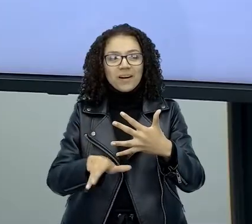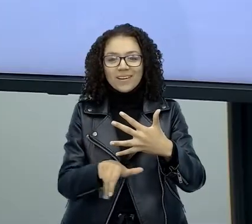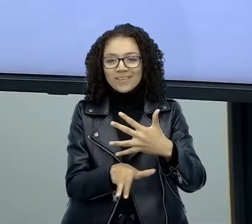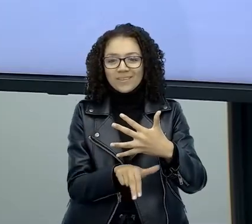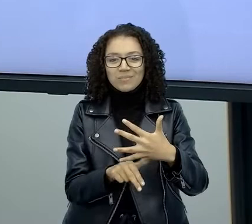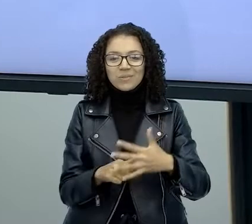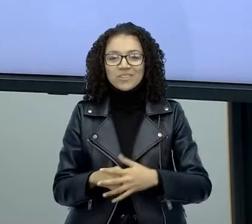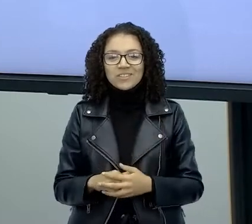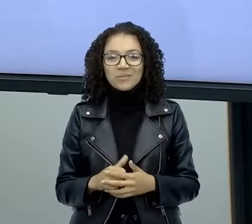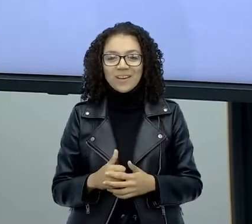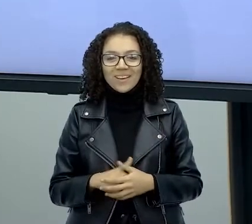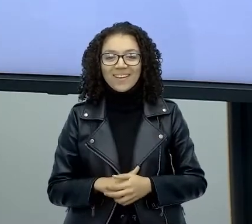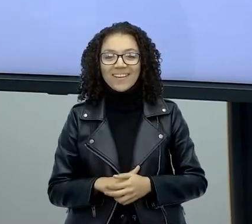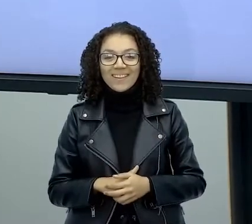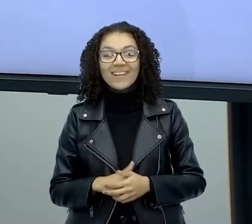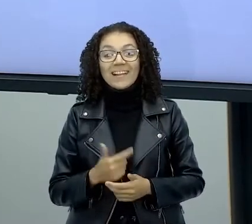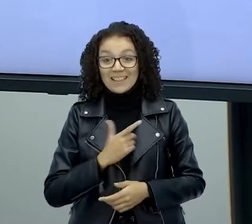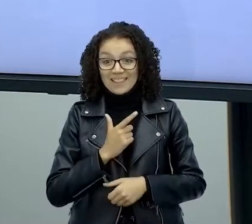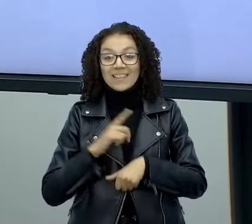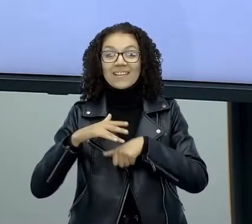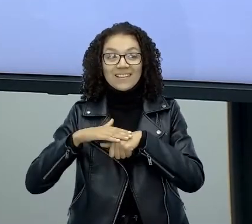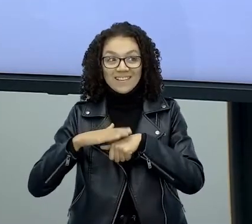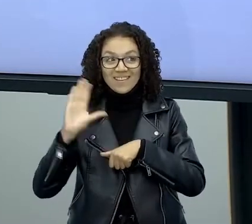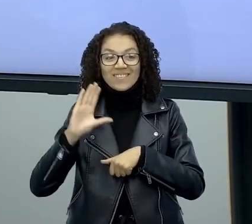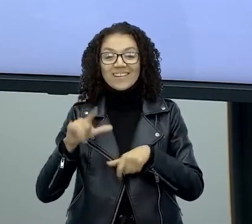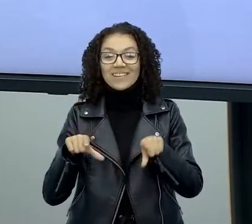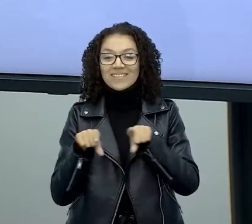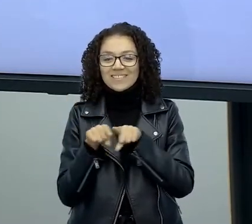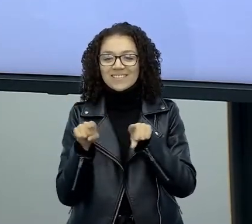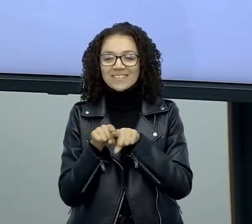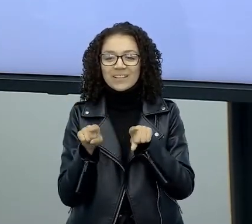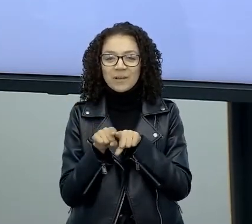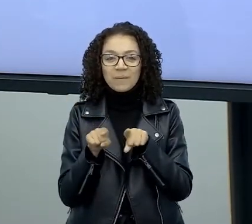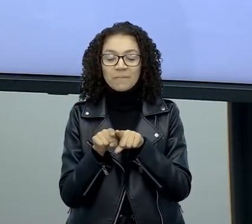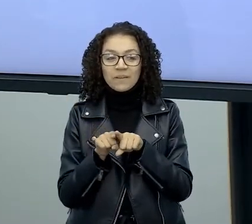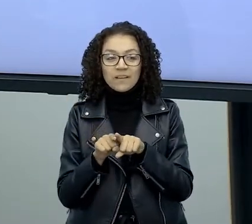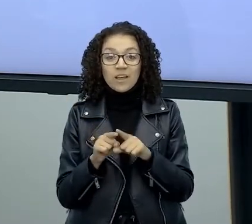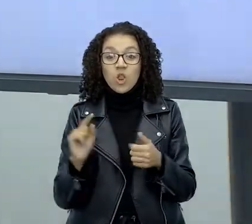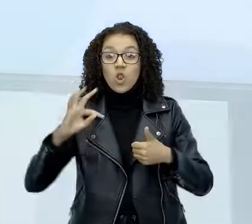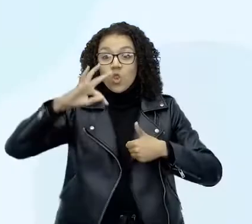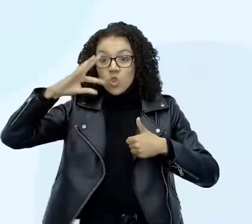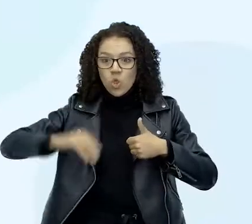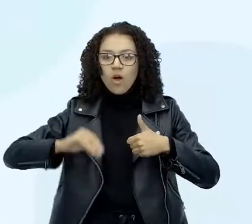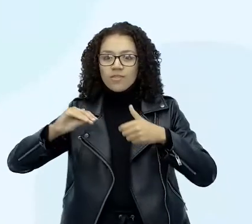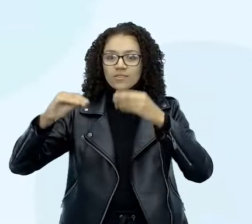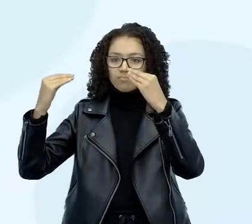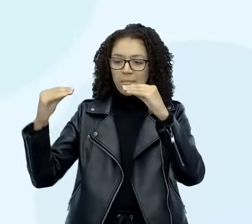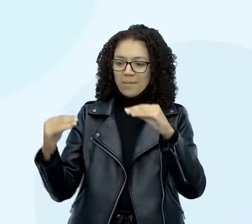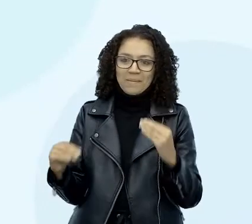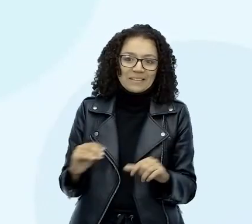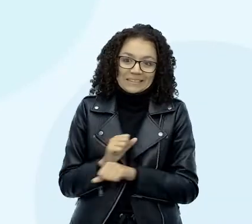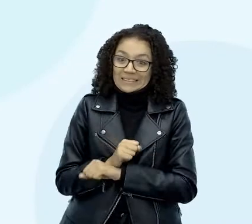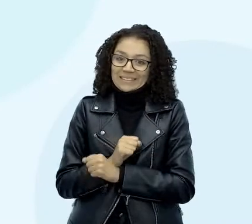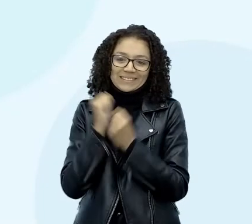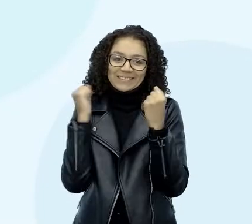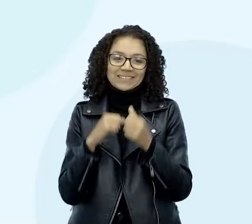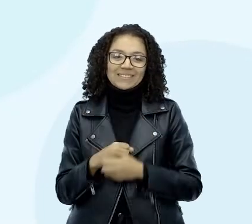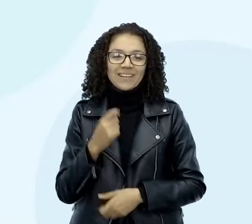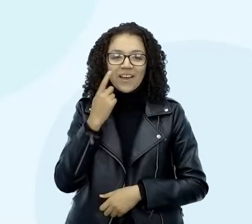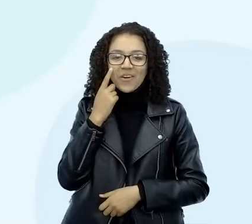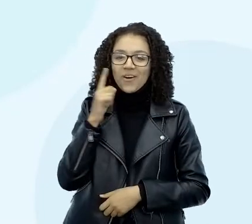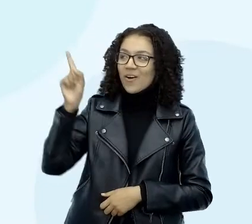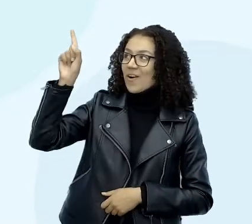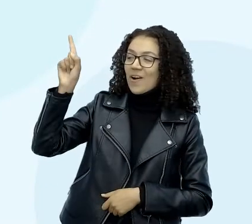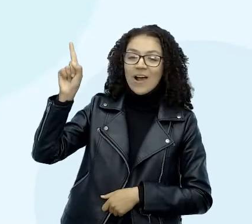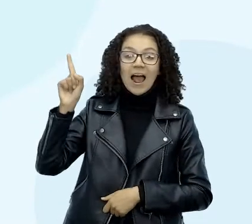mais. Olha lá, tá terminando a aula e eu não dou conta de colocar todos. A gente tem o Alô Ciência também, que é em formato